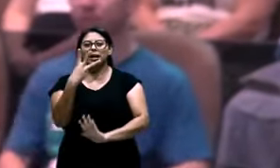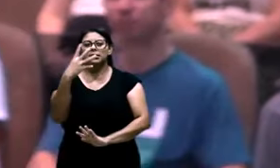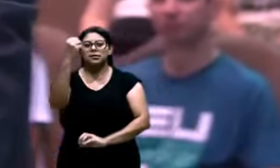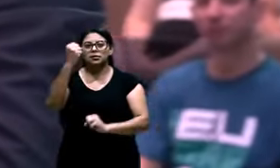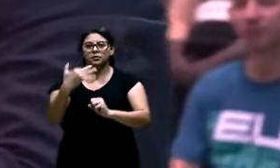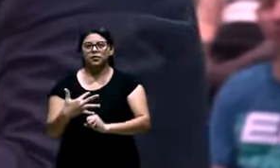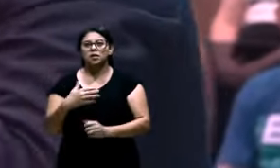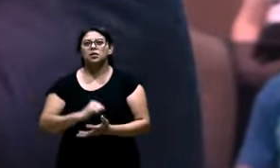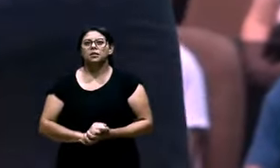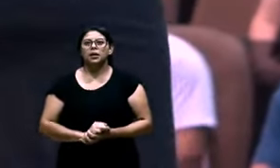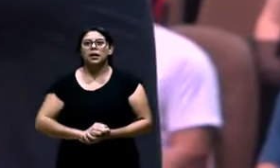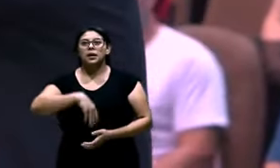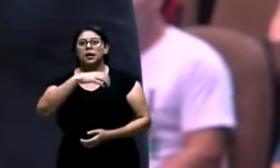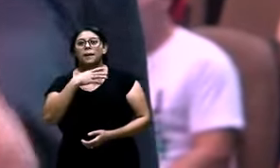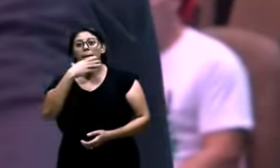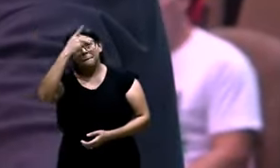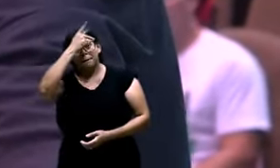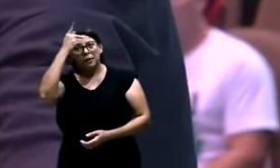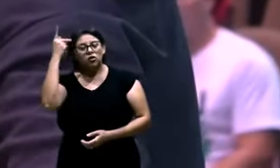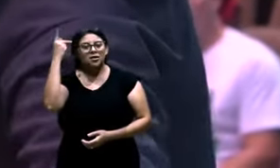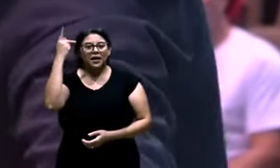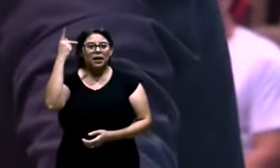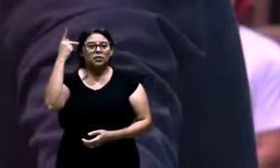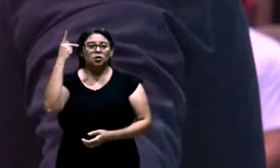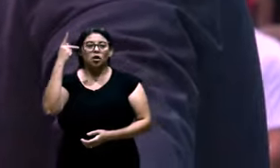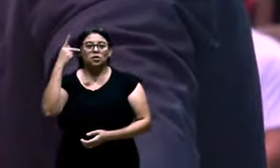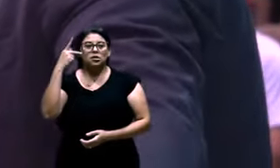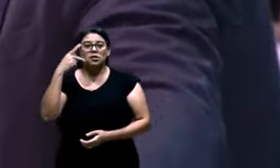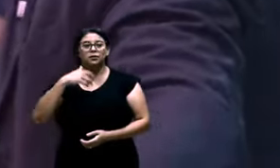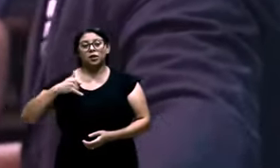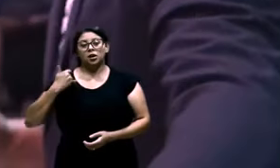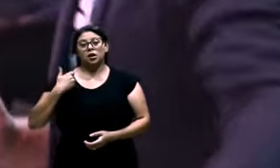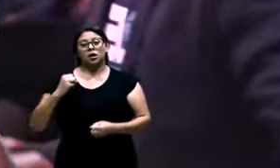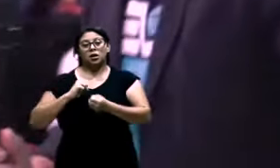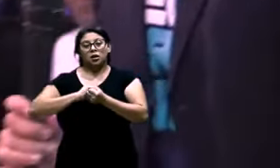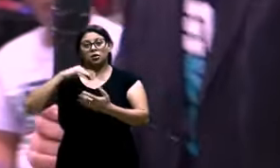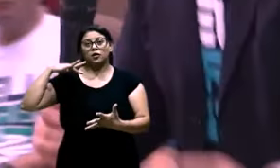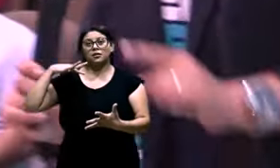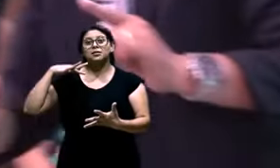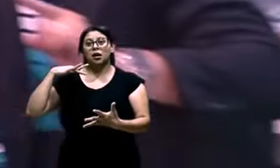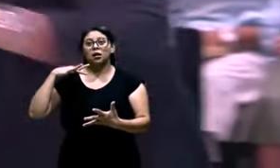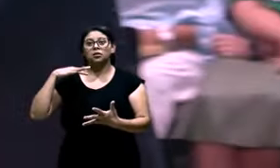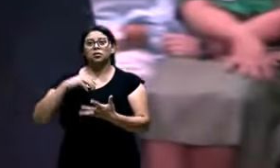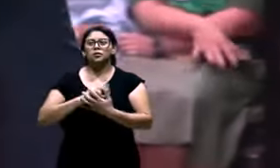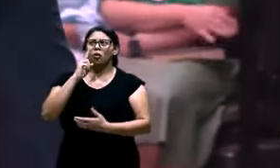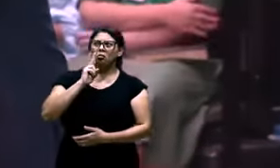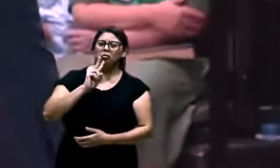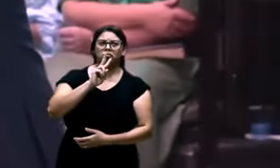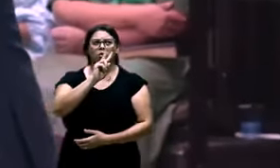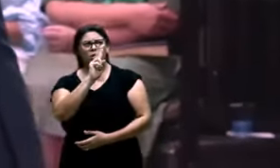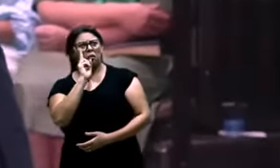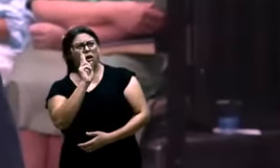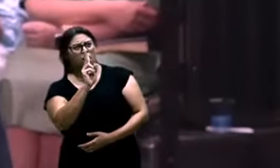120 anos de idade, porque eles tinham visto o primeiro templo de ouro de Salomão. Quando eles olharam para o templo de